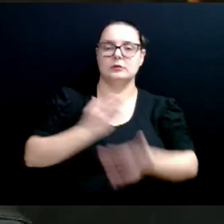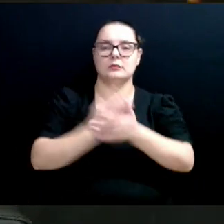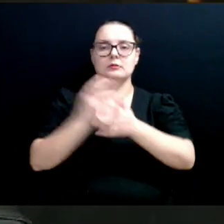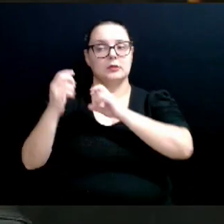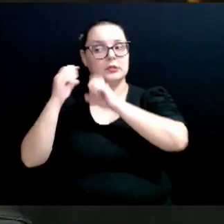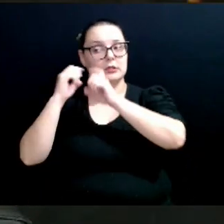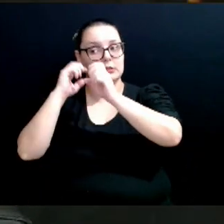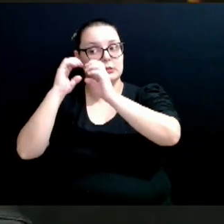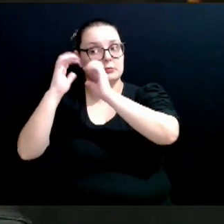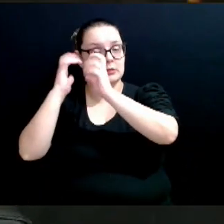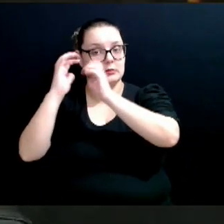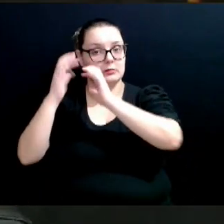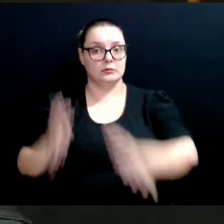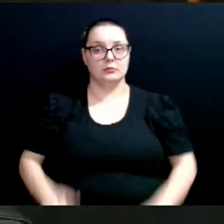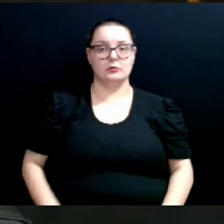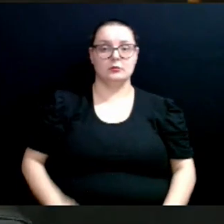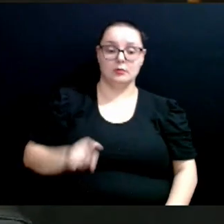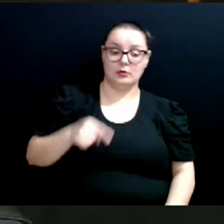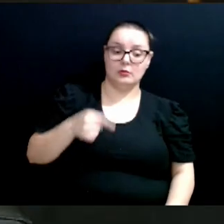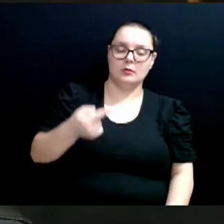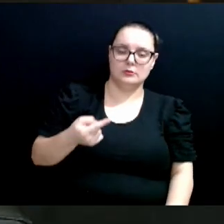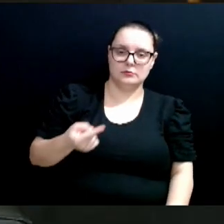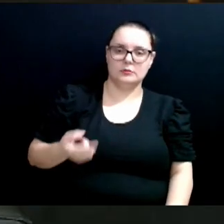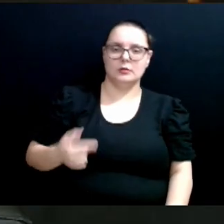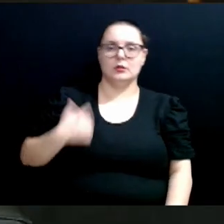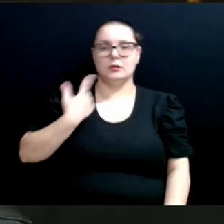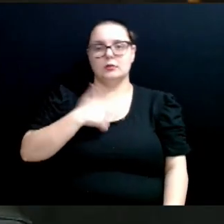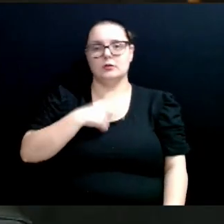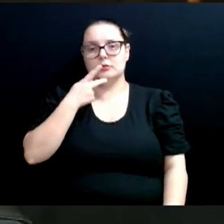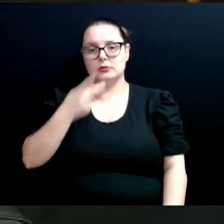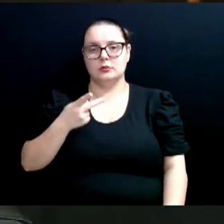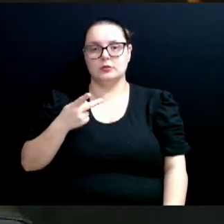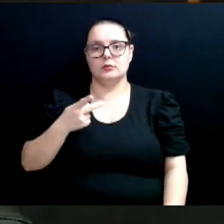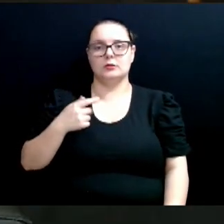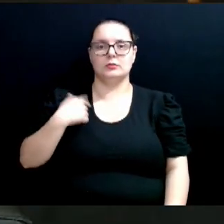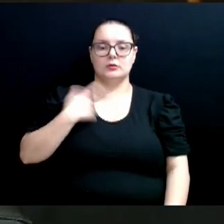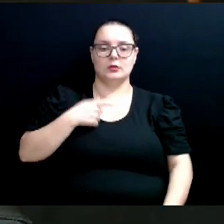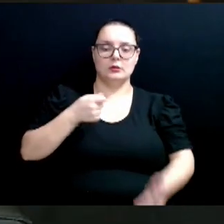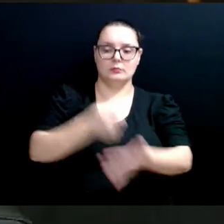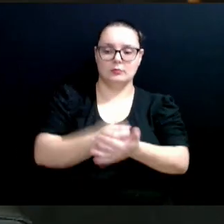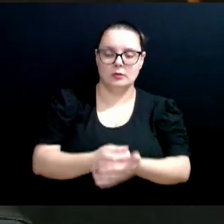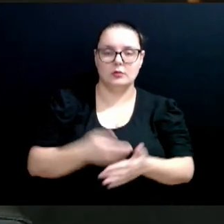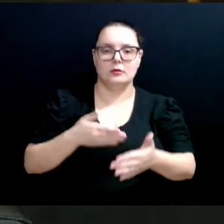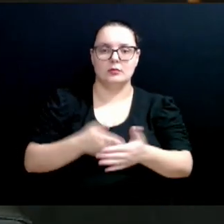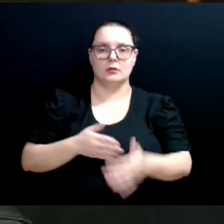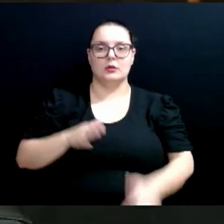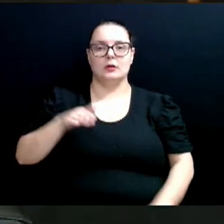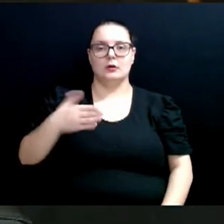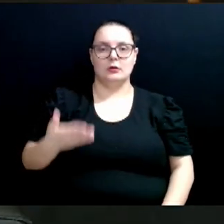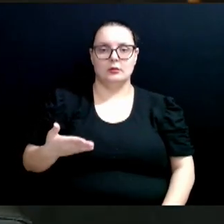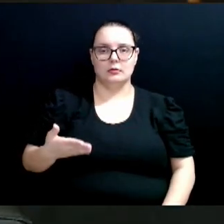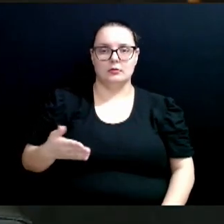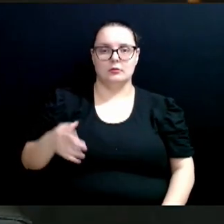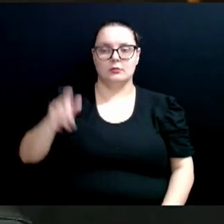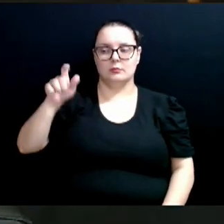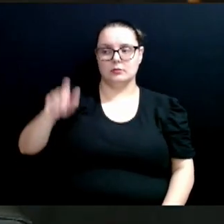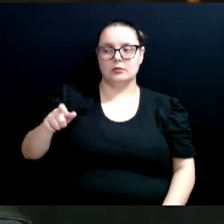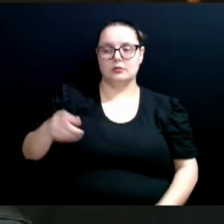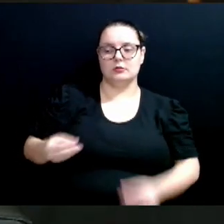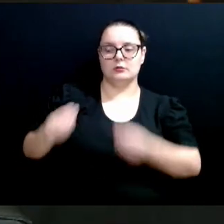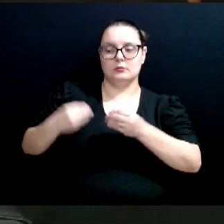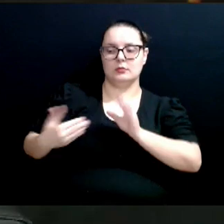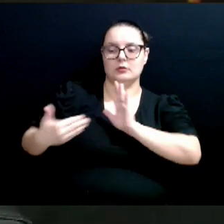outro lado, né? Vamos lá, a gente está falando de nós impormos limites. Agora, quando o limite é do outro e acaba nos